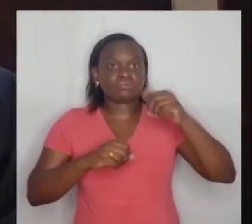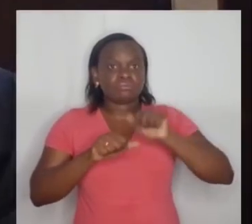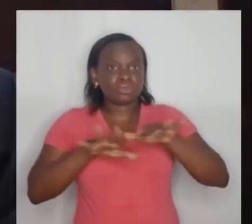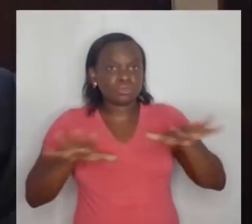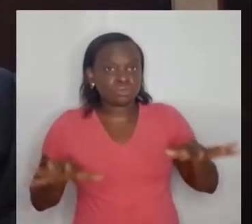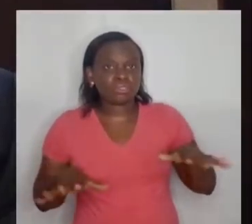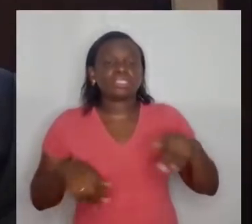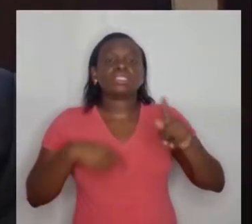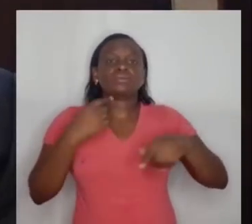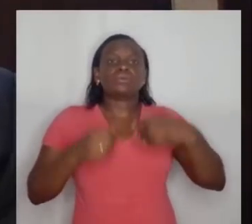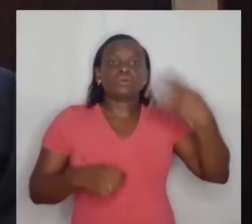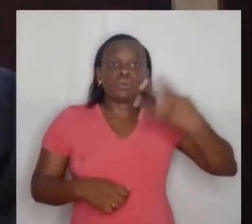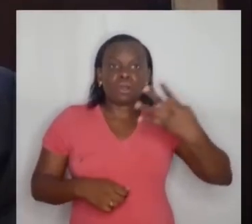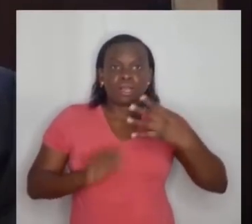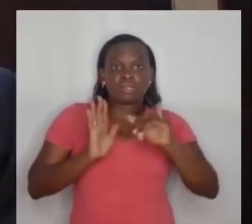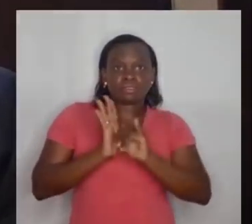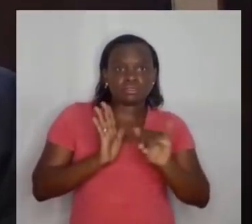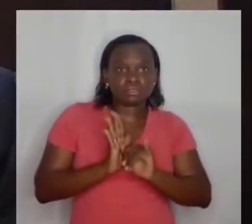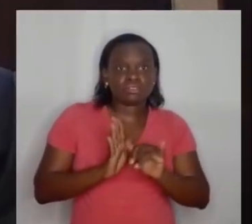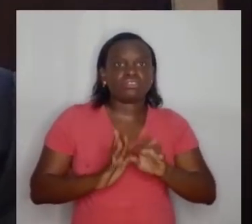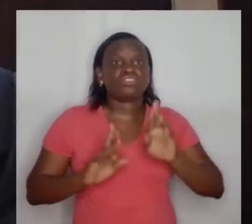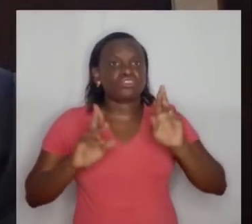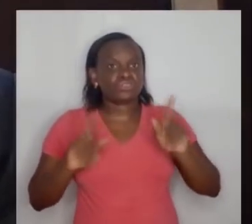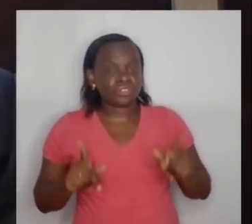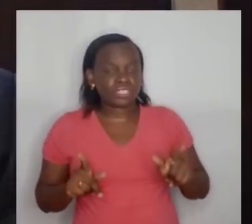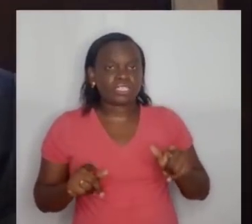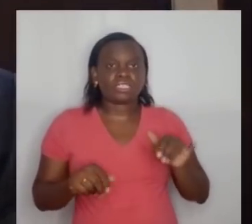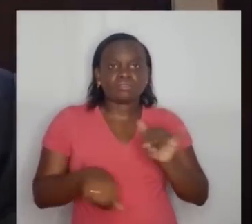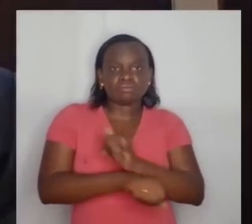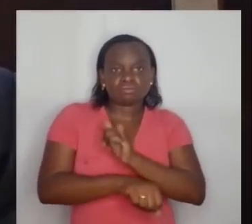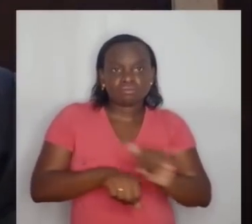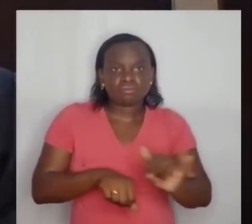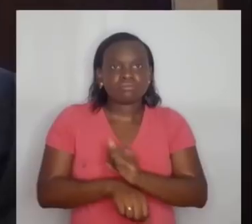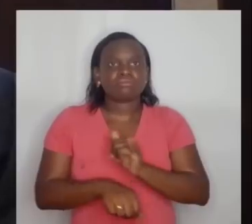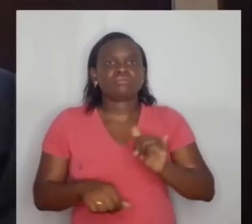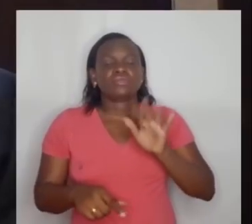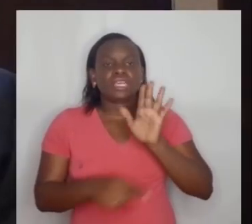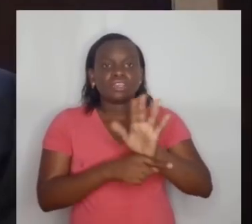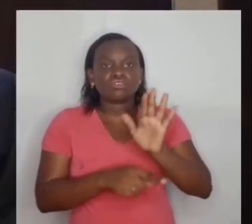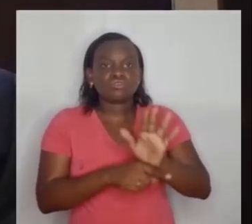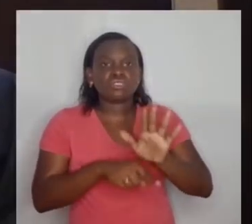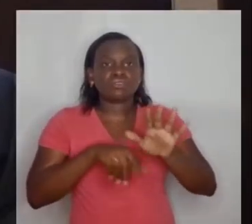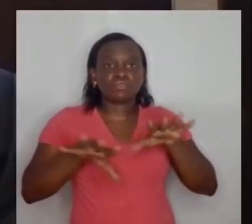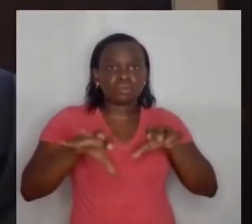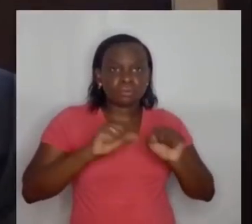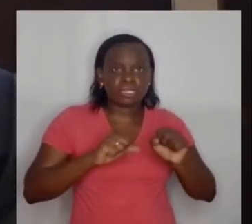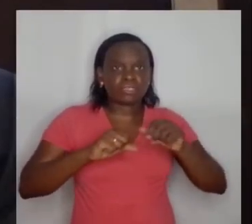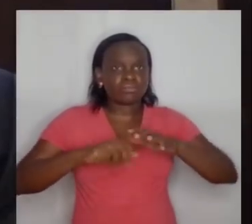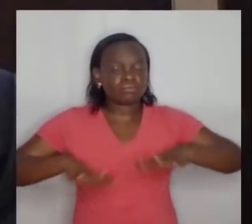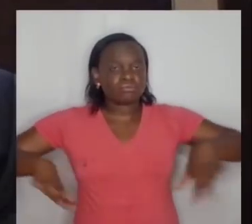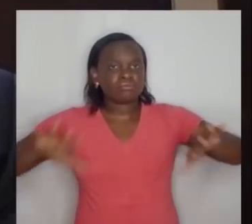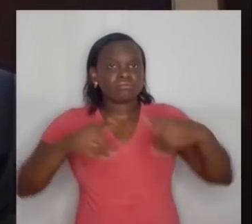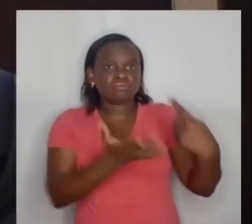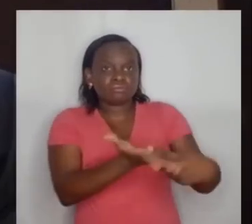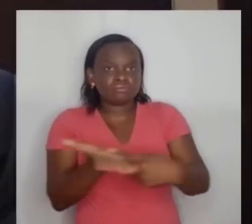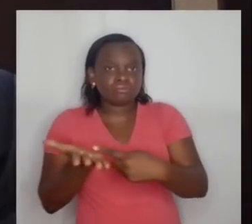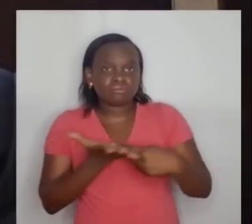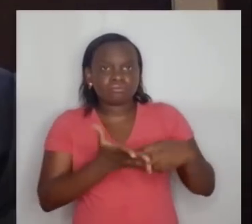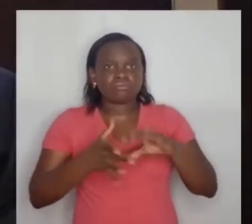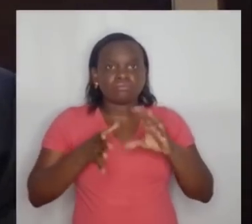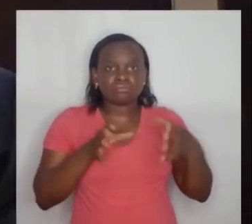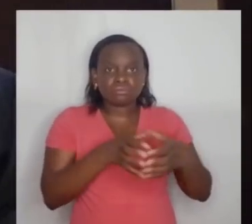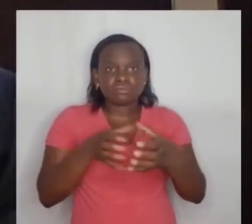um 4º edital em diferentes formatos para formação de redes, para